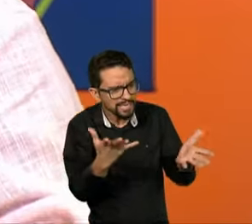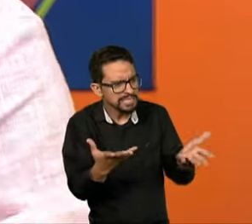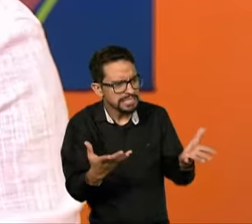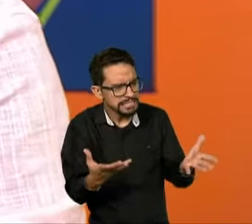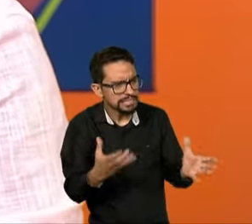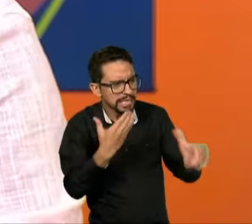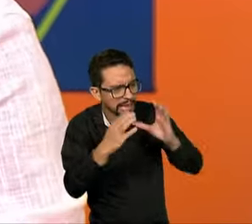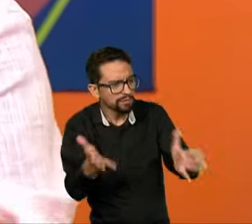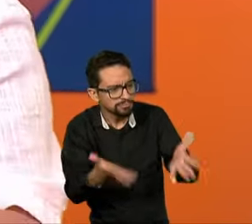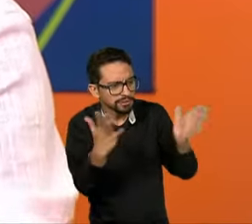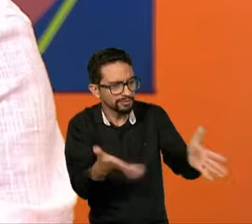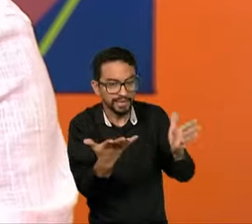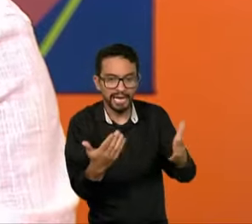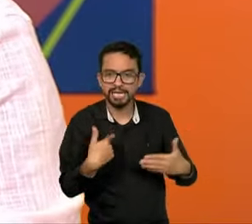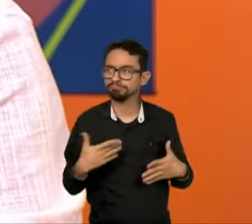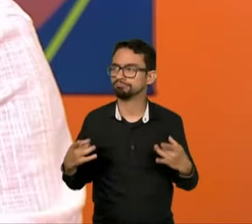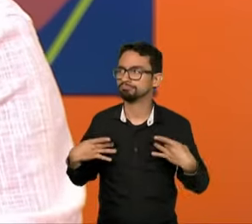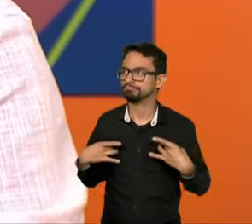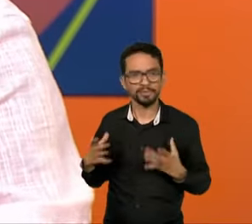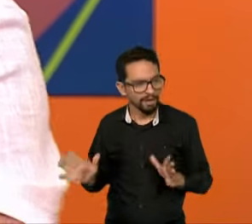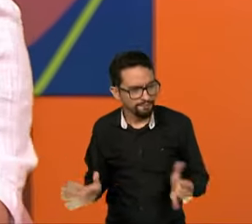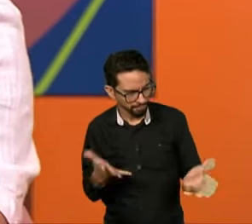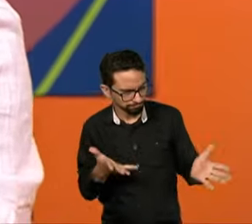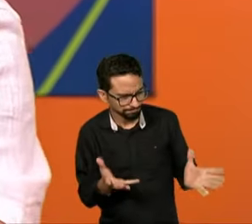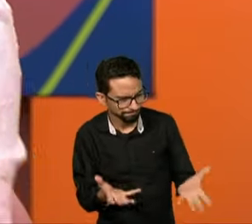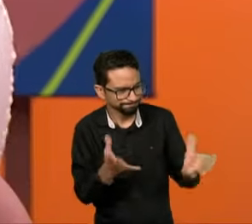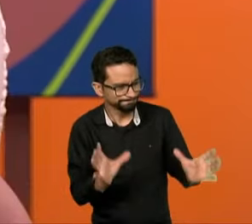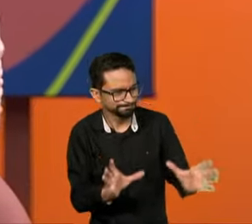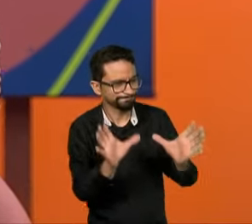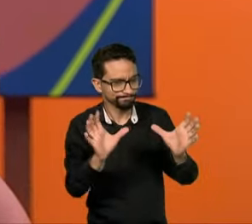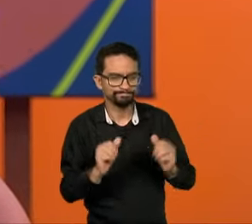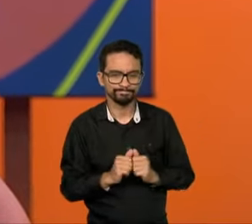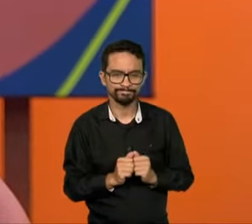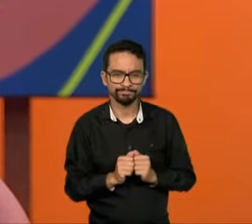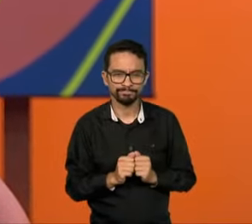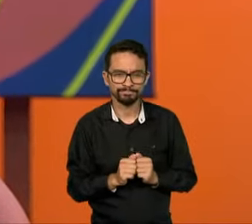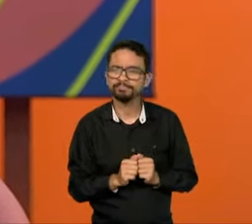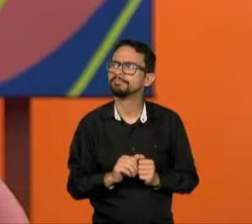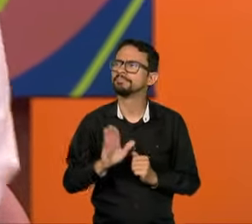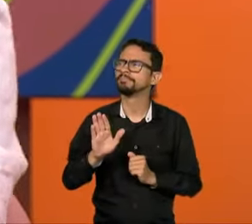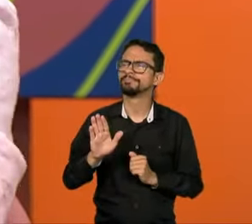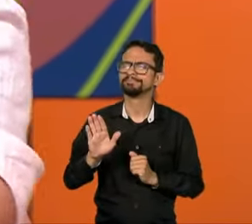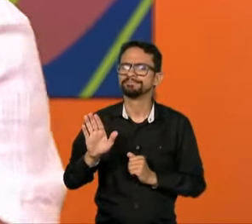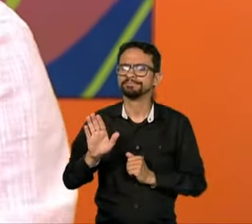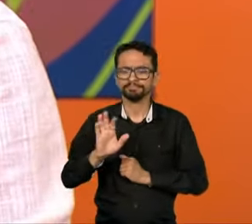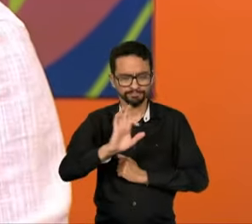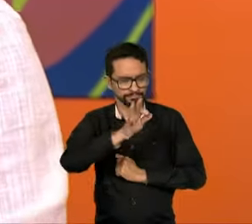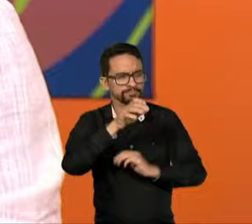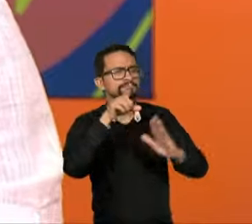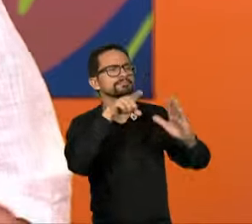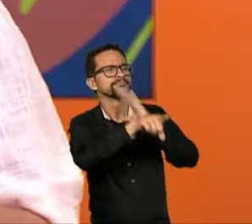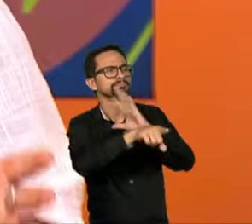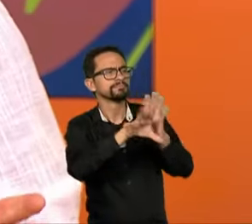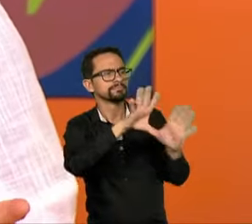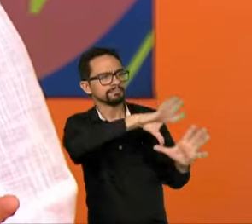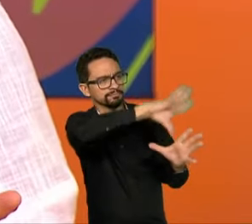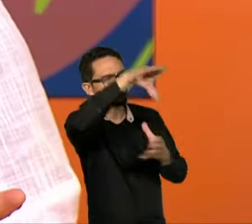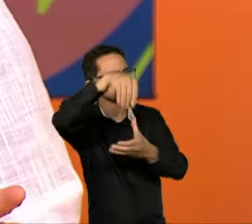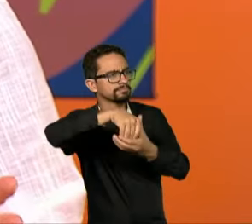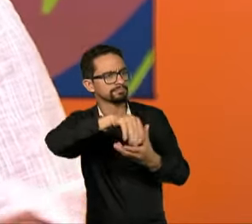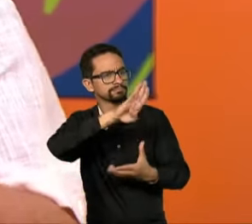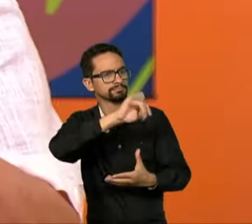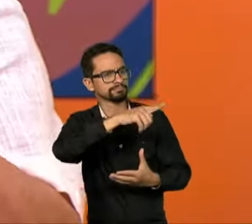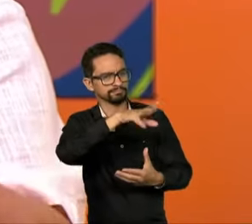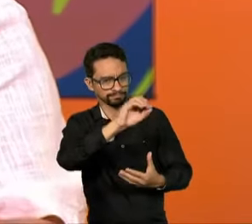peça. Eu chamava... duas peças que eu fui fazer direção musical... Mas como é que foi pro Barão? Como é que você botou ele no Barão? Não, aí... Outro início de